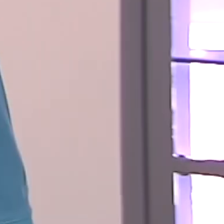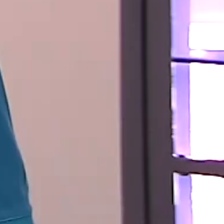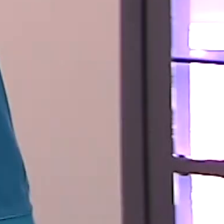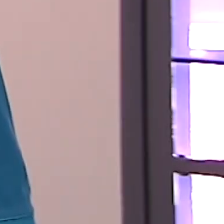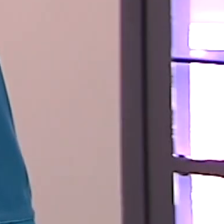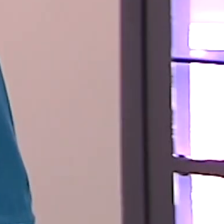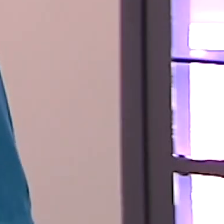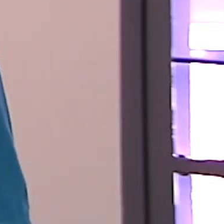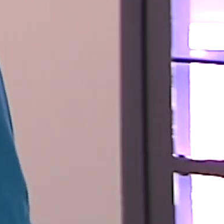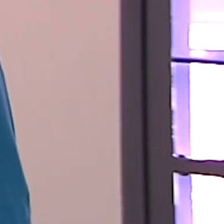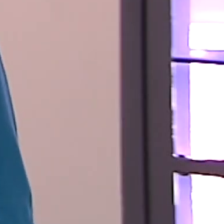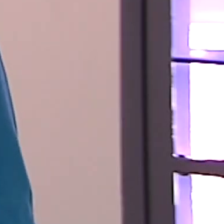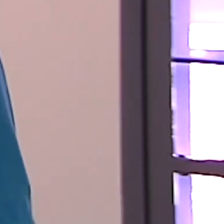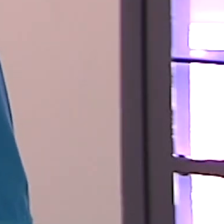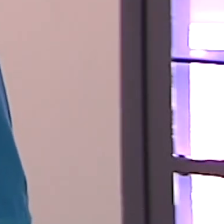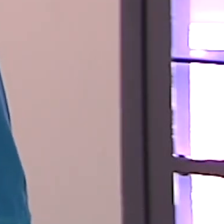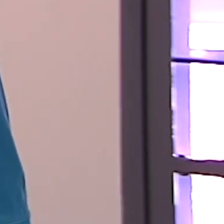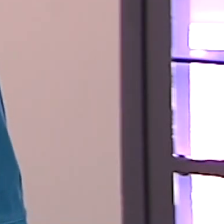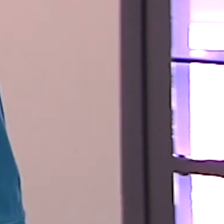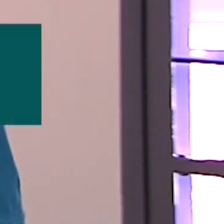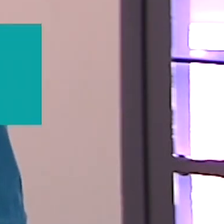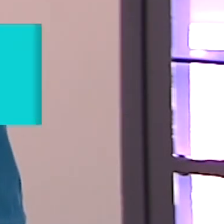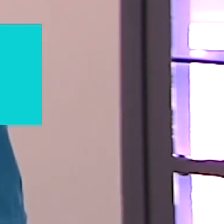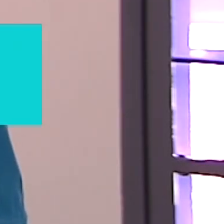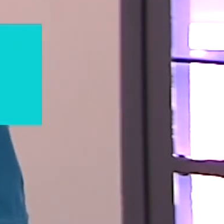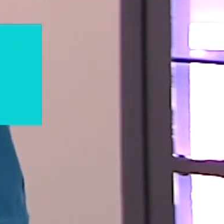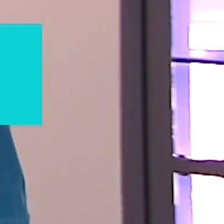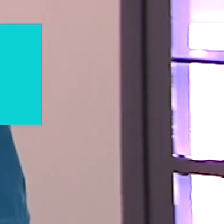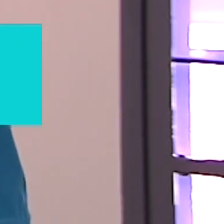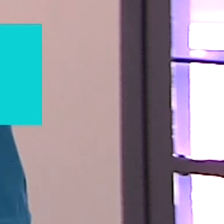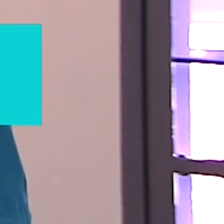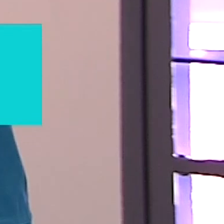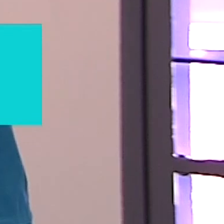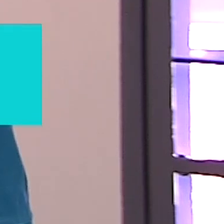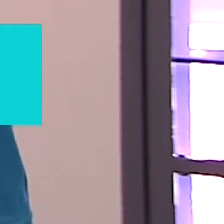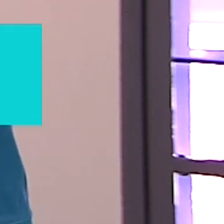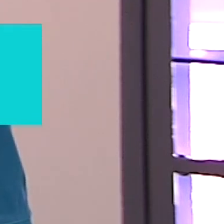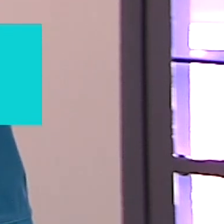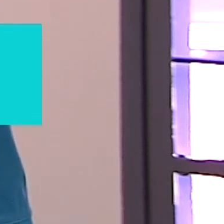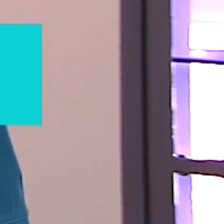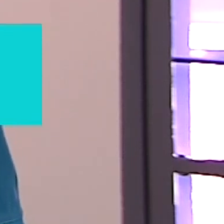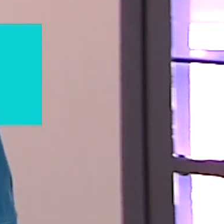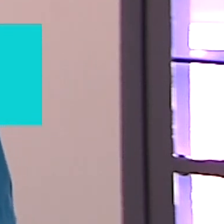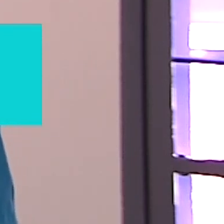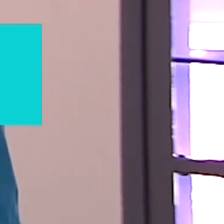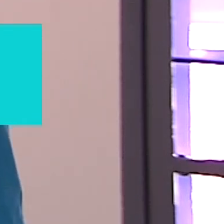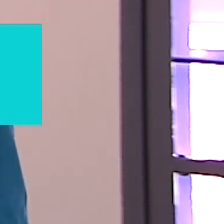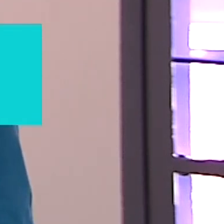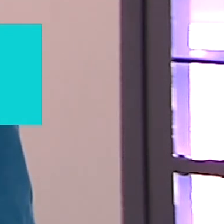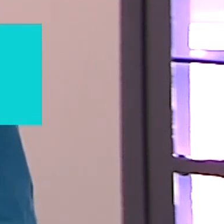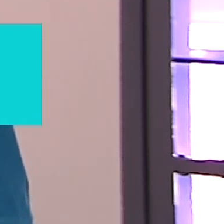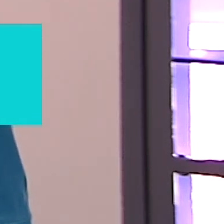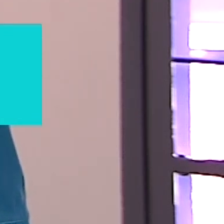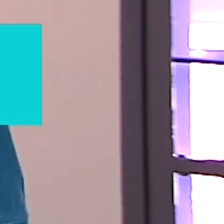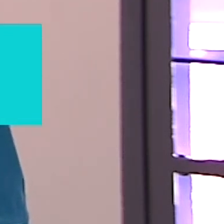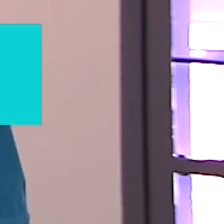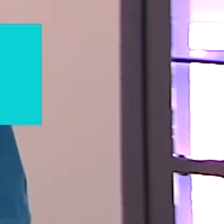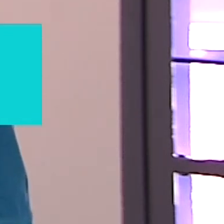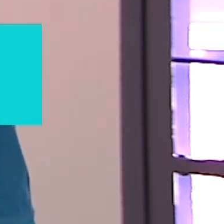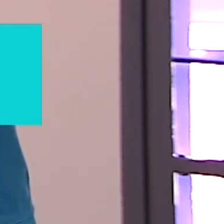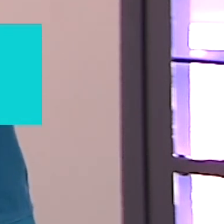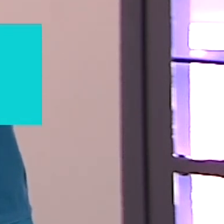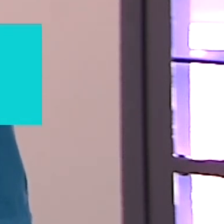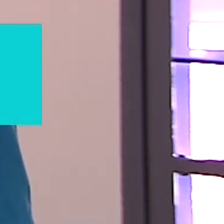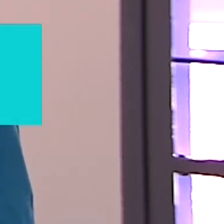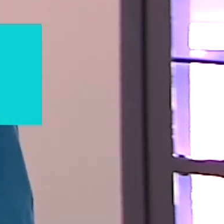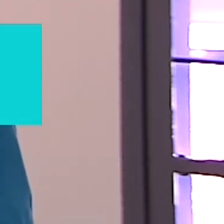Ela vai muito na linha do asseio, da limpeza do ambiente. Então, quando eu tenho um ambiente que não tem acúmulo de inservível, acúmulo de